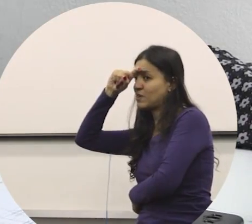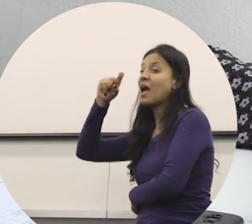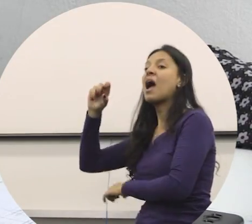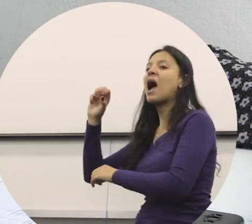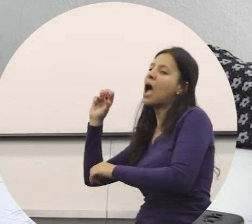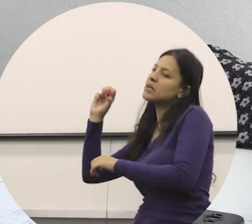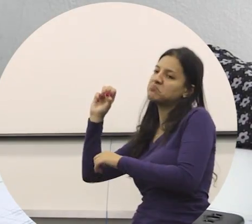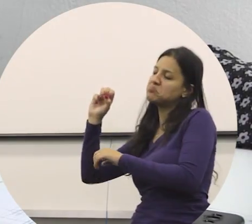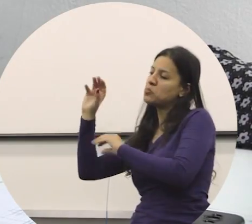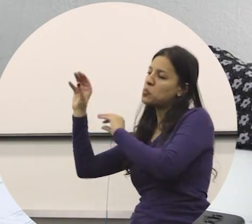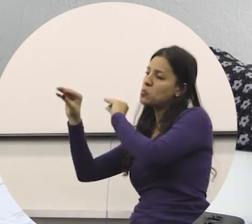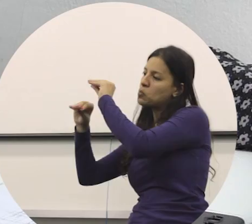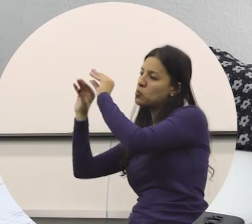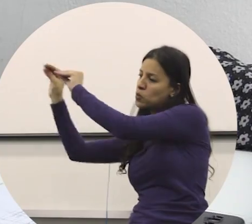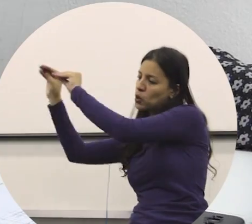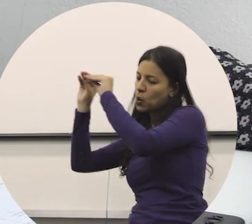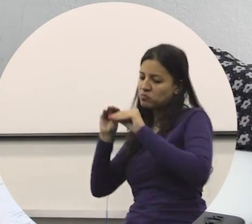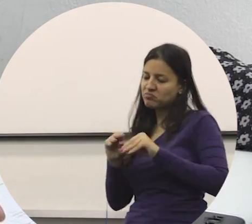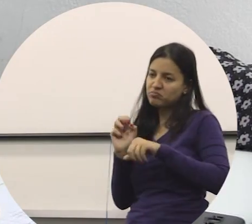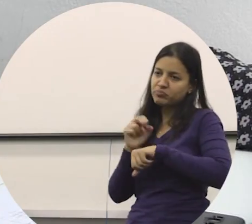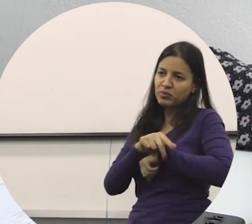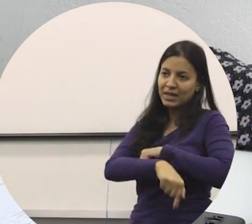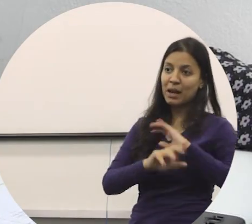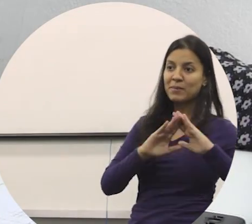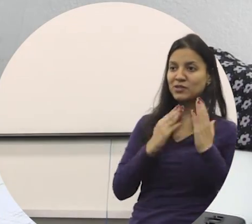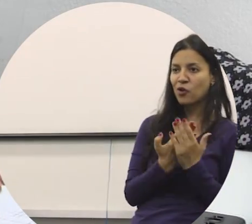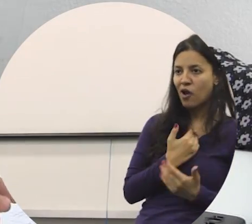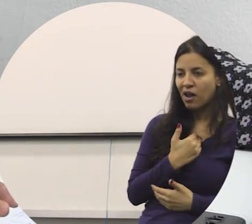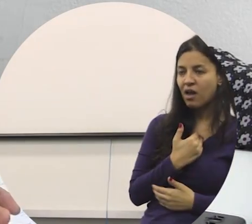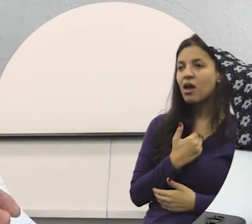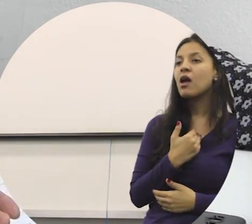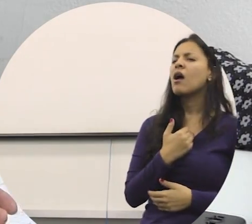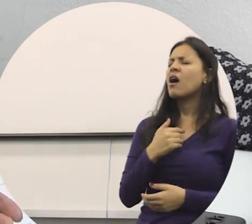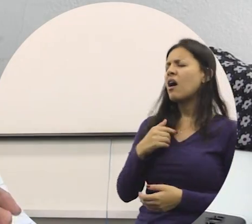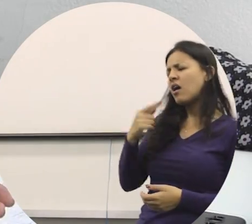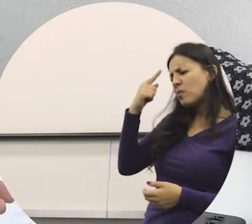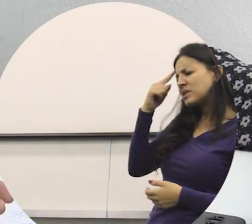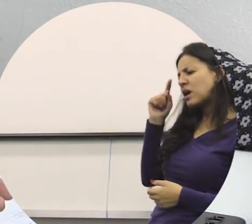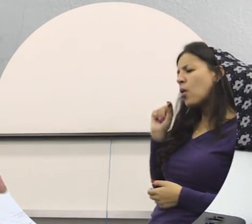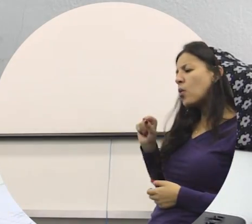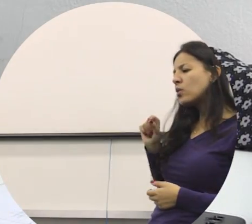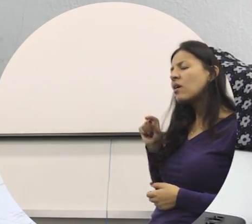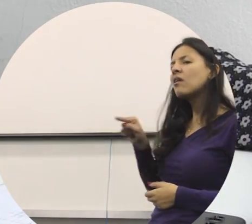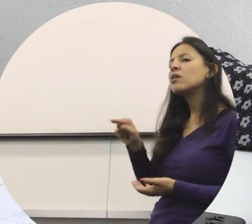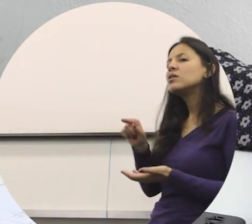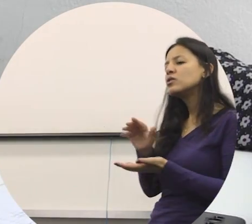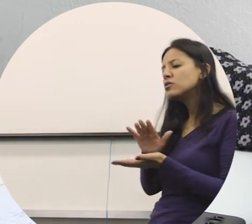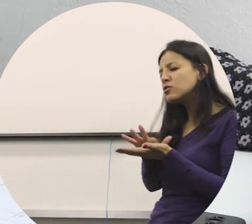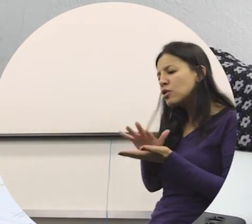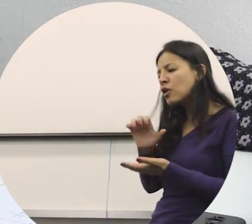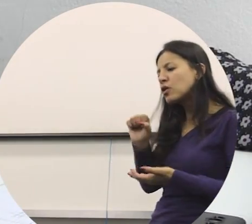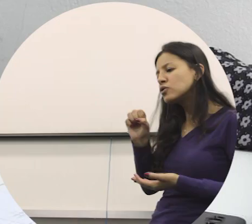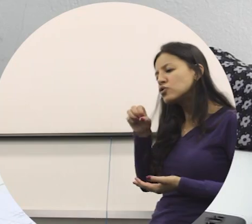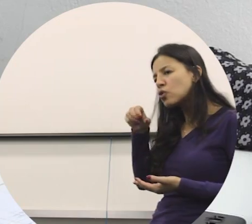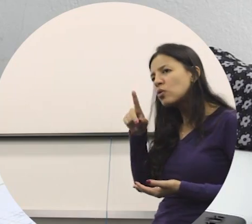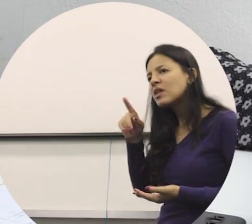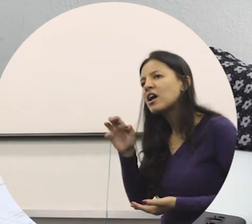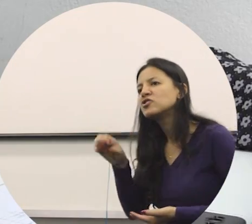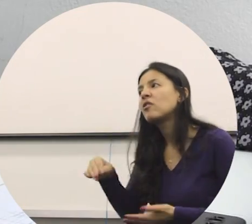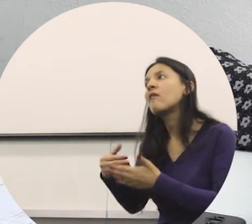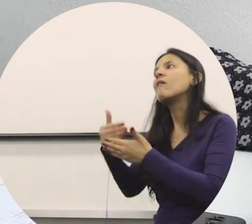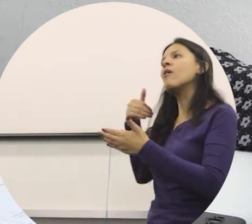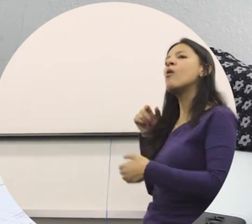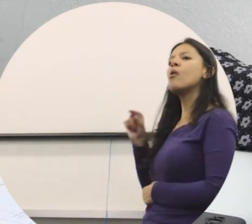para um educador no terceiro ano. O que é que eu considero? Que sondagem que eu vou considerar? E nós temos que ter essa clareza. E